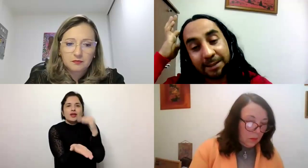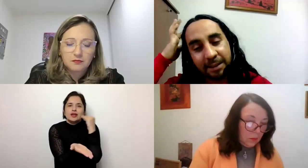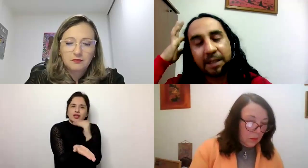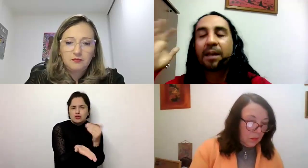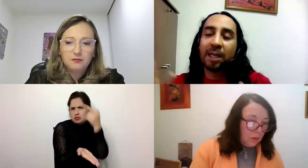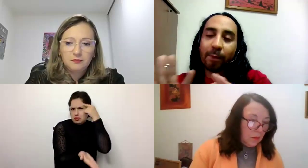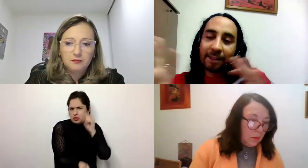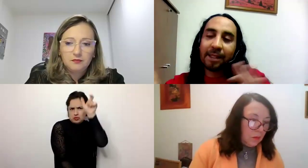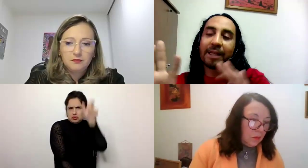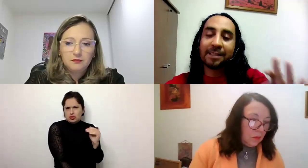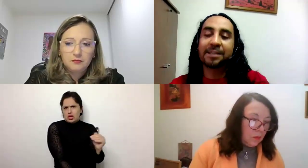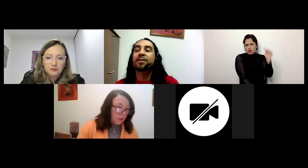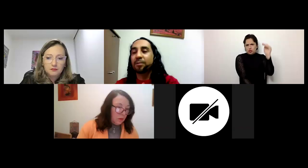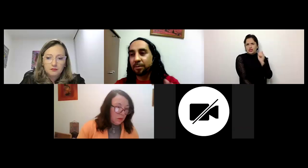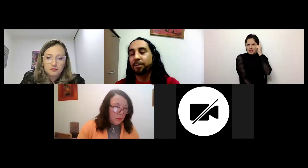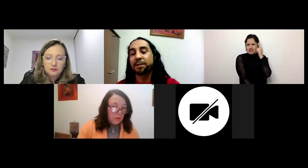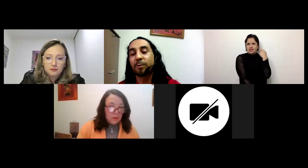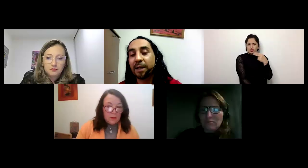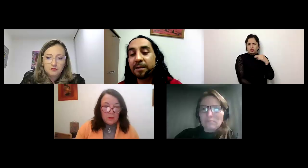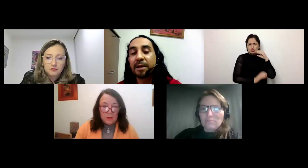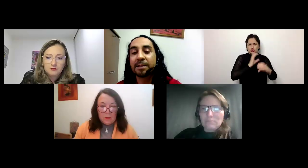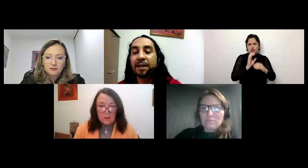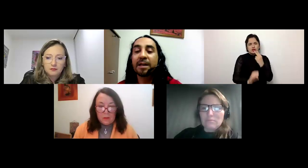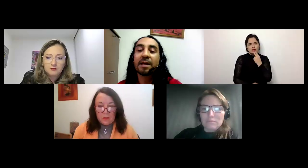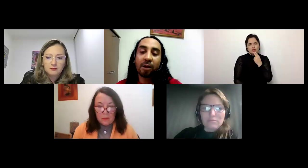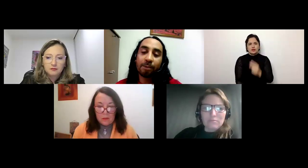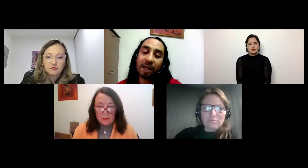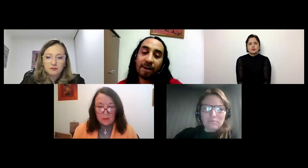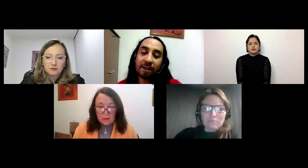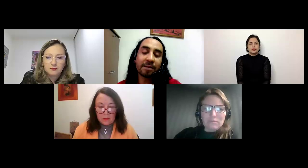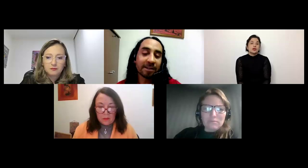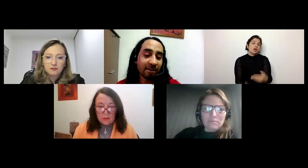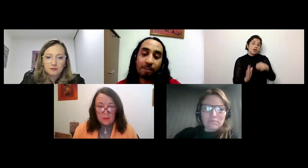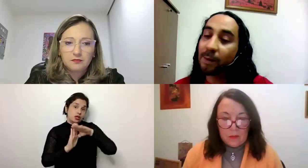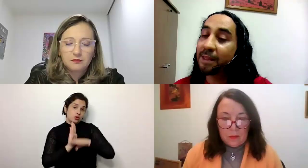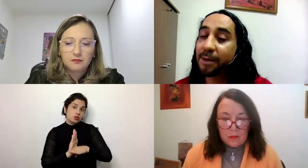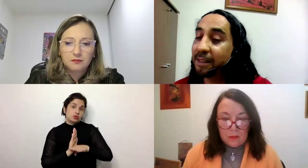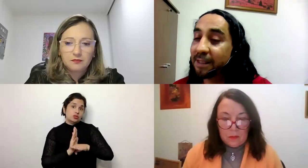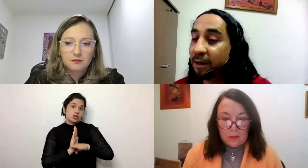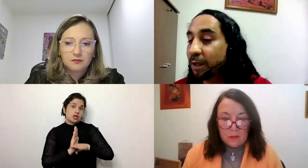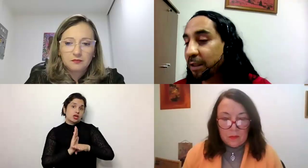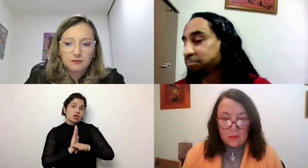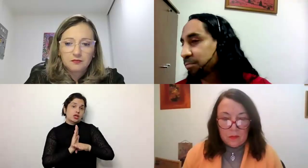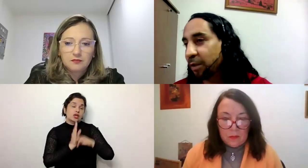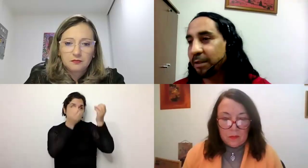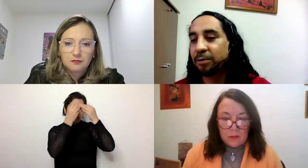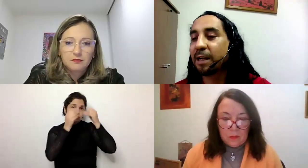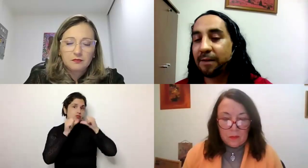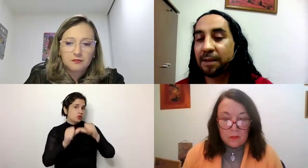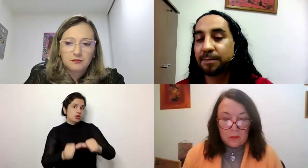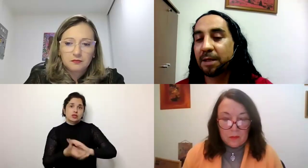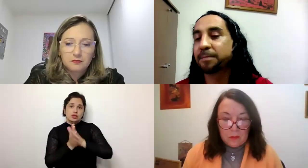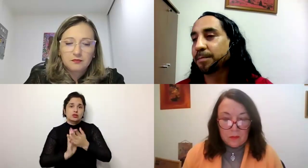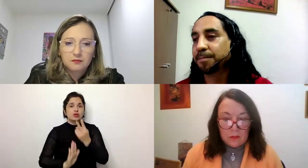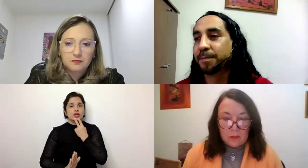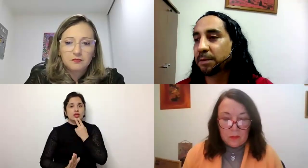pessoas adultas, etc. que podam entender este ciclo particular, e desenvolver programas de aprendizagem durante toda